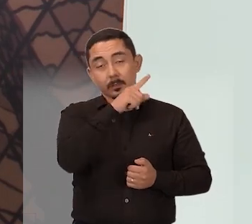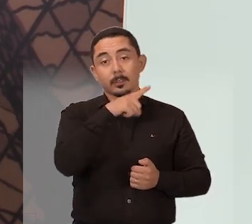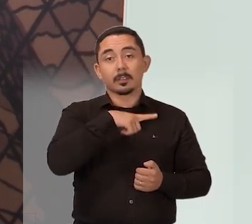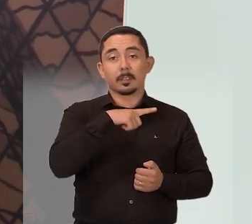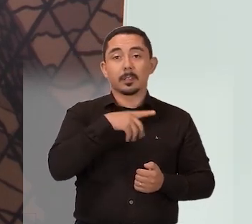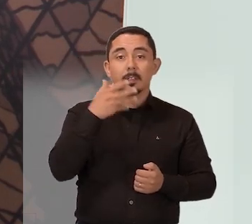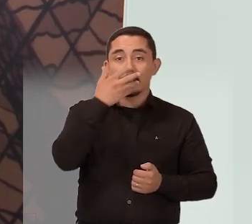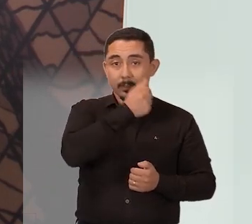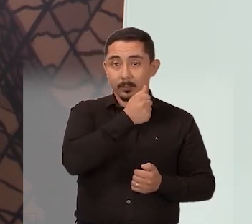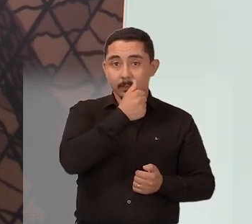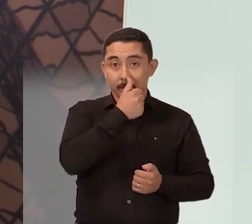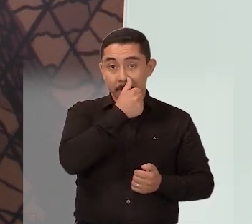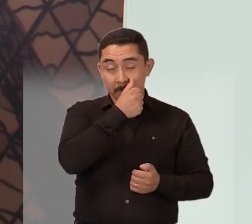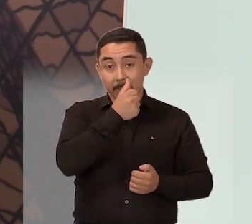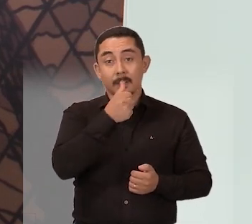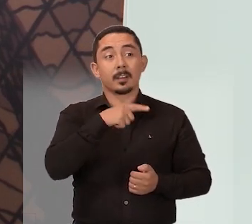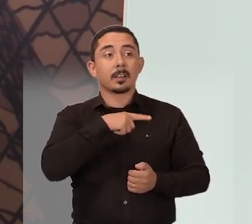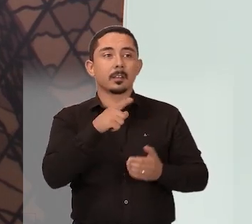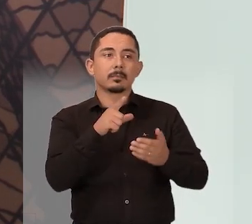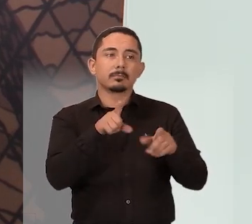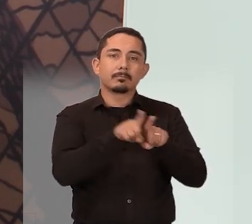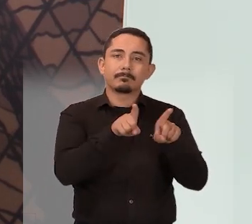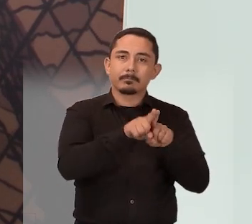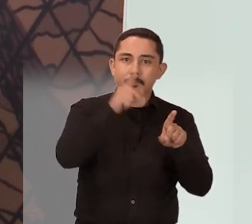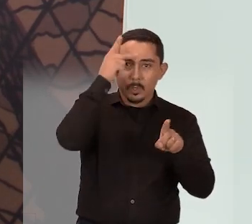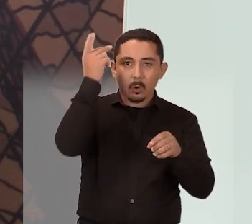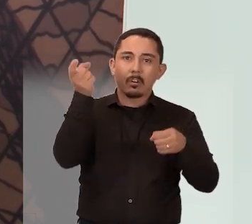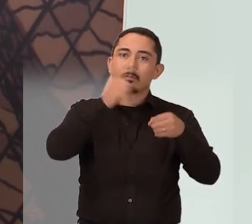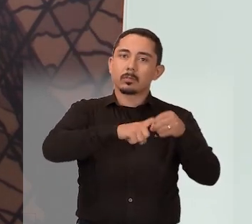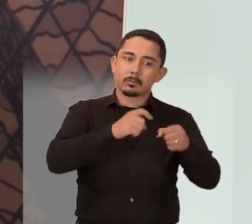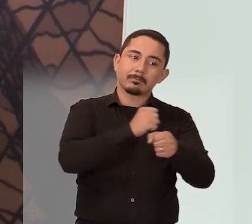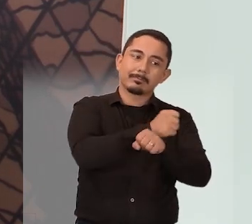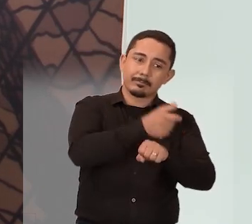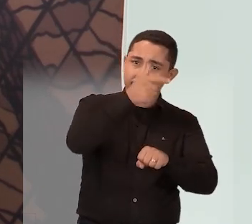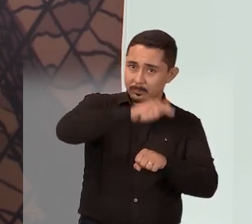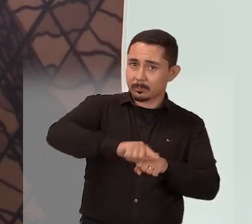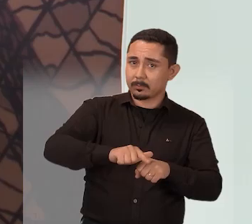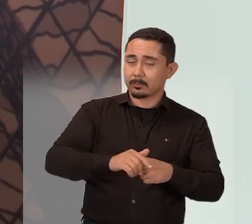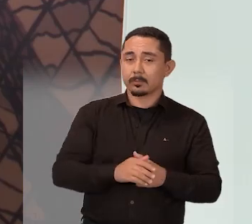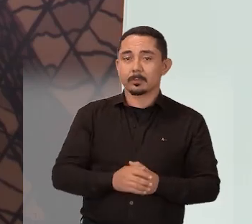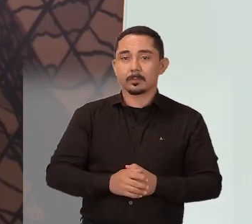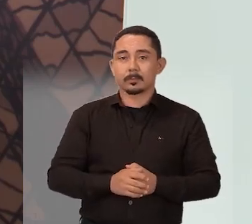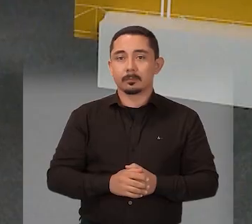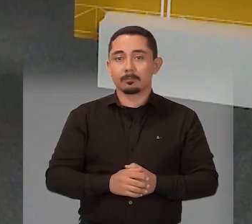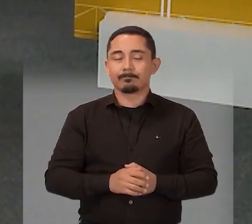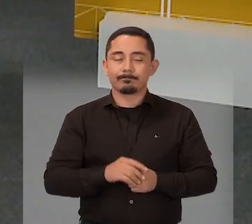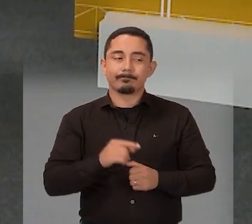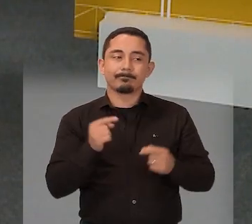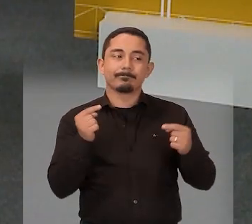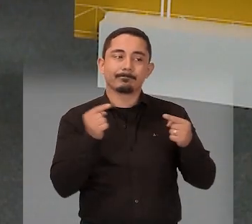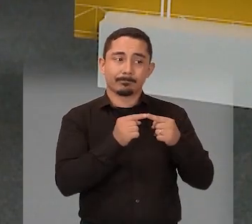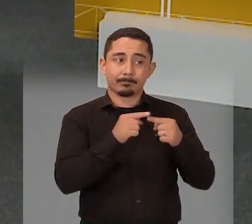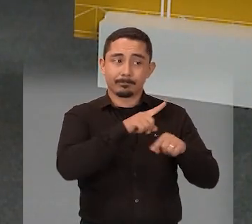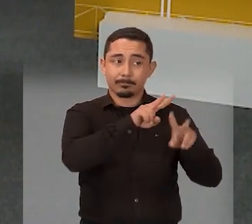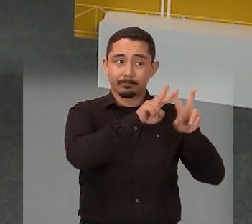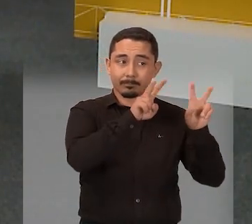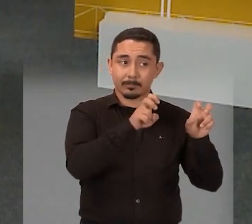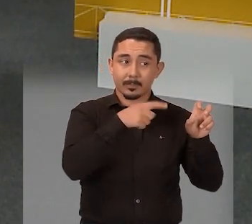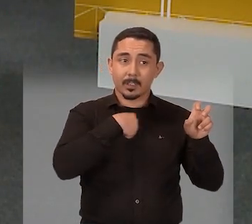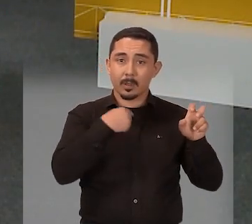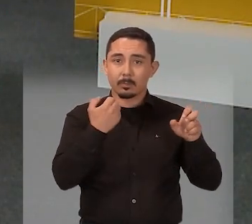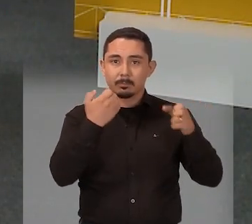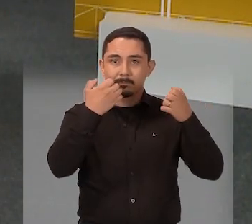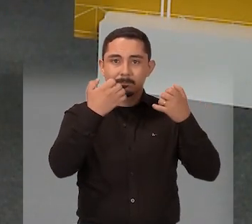pessoas resgatadas, nós também temos números de pessoas que voltaram para o trabalho análogo à escravidão? Esse é um ponto